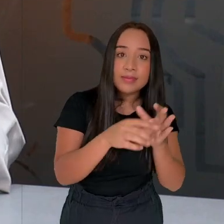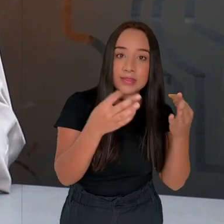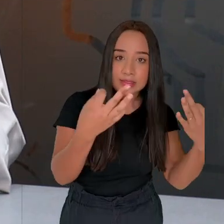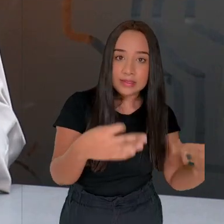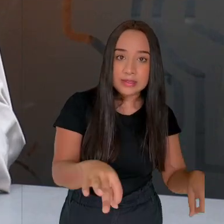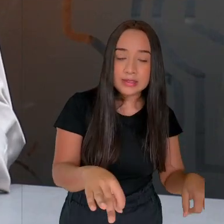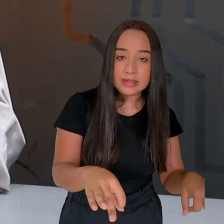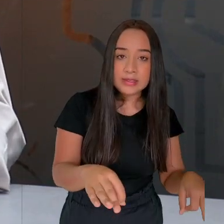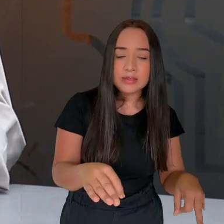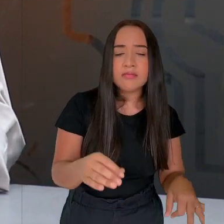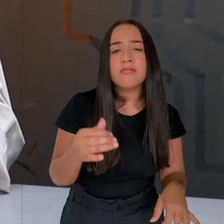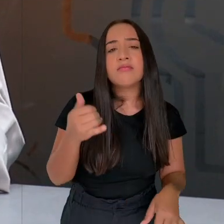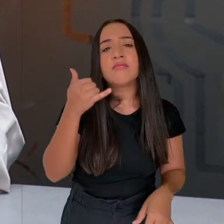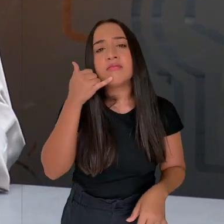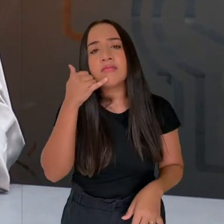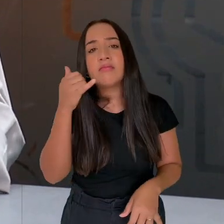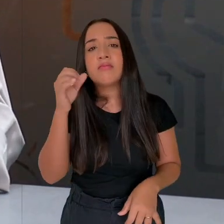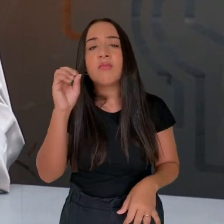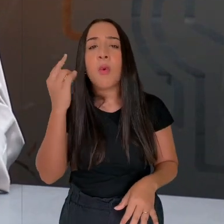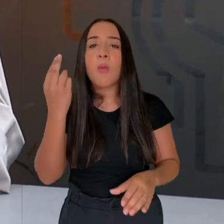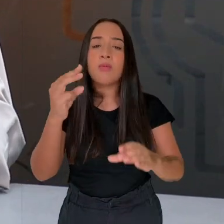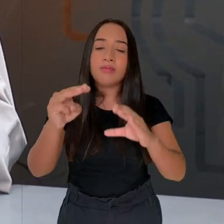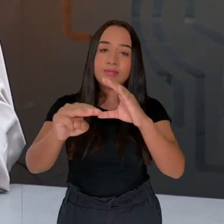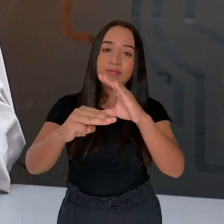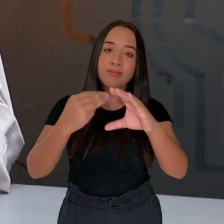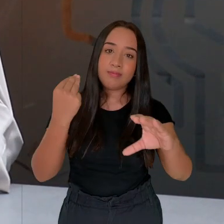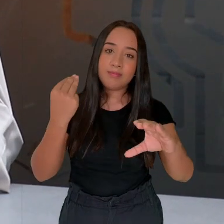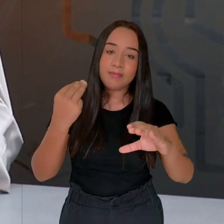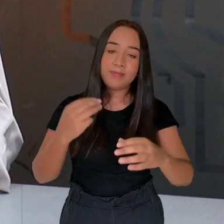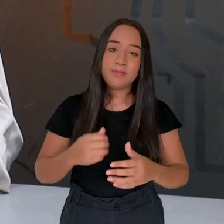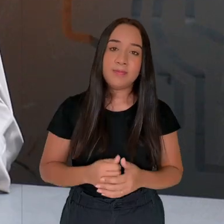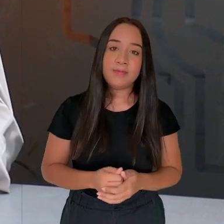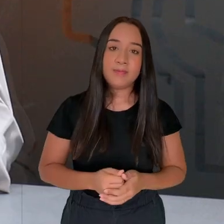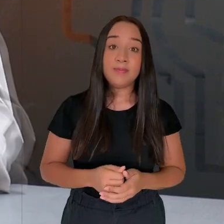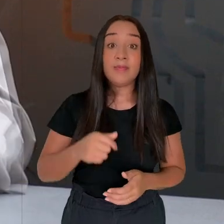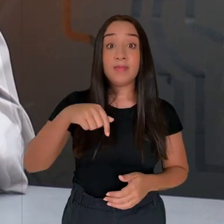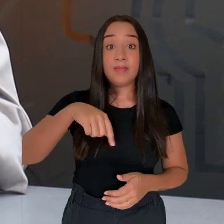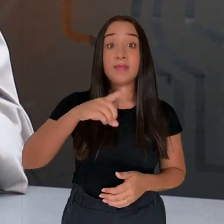suas máquinas com um diagnóstico eficiente, entre em contato